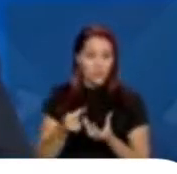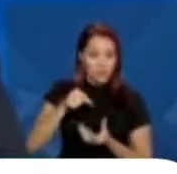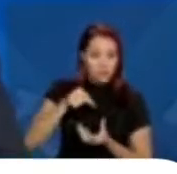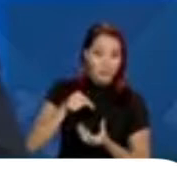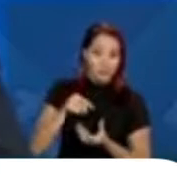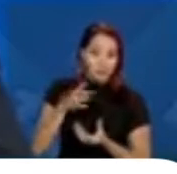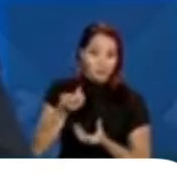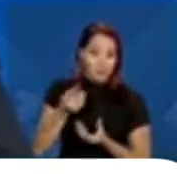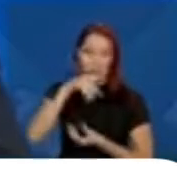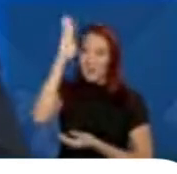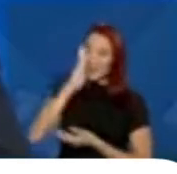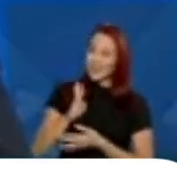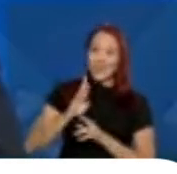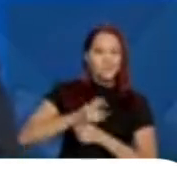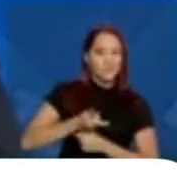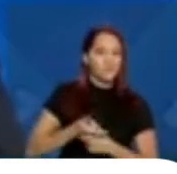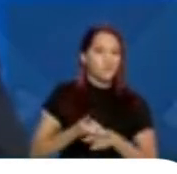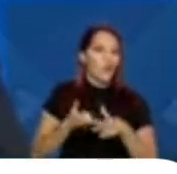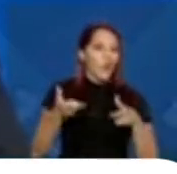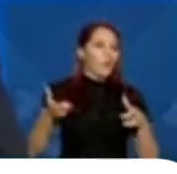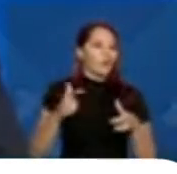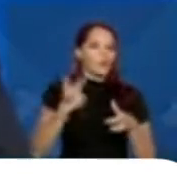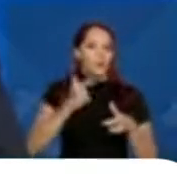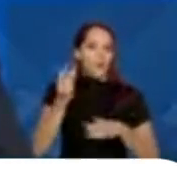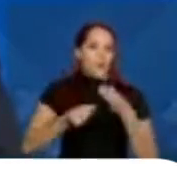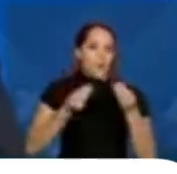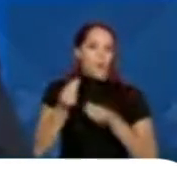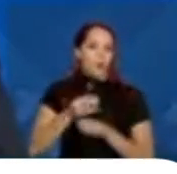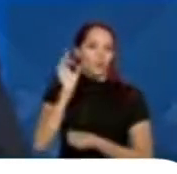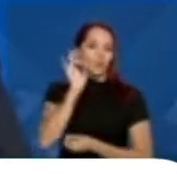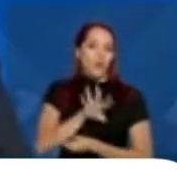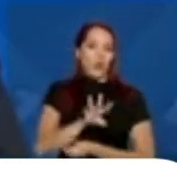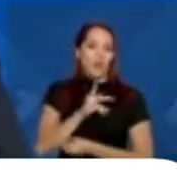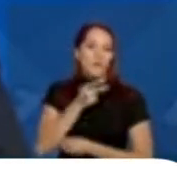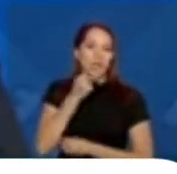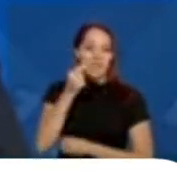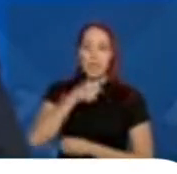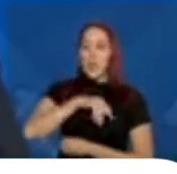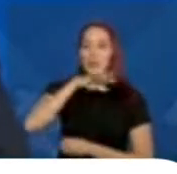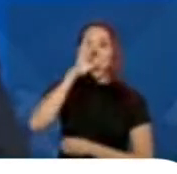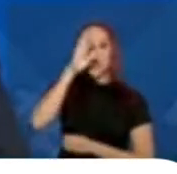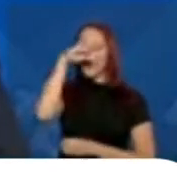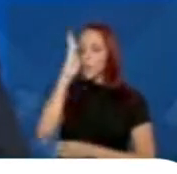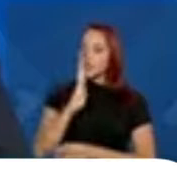E não pode ser resumido a uma relação de que no Brasil é assim.